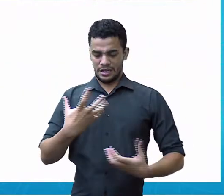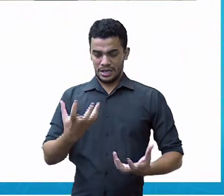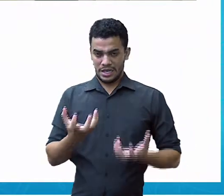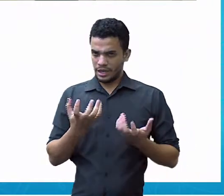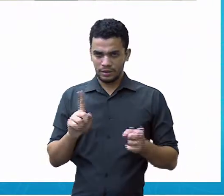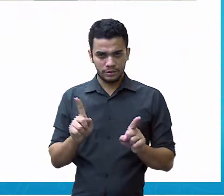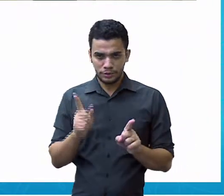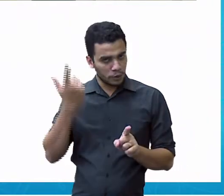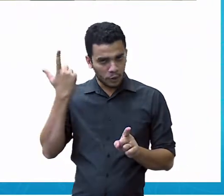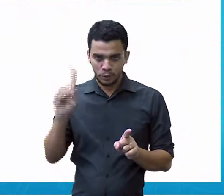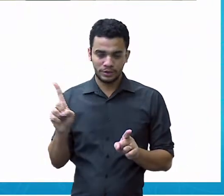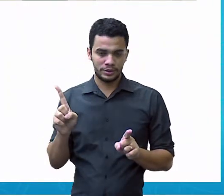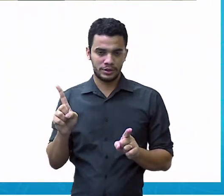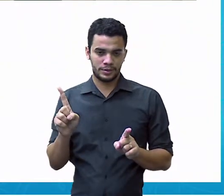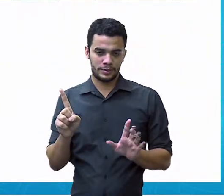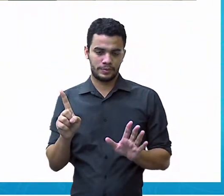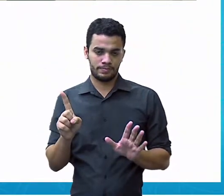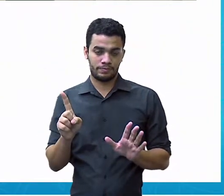respirar.